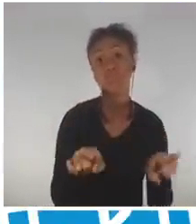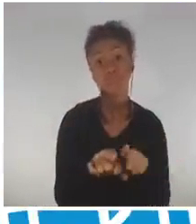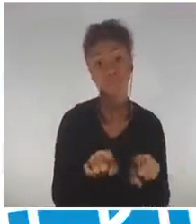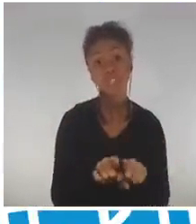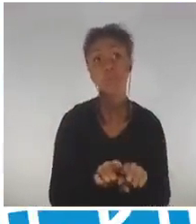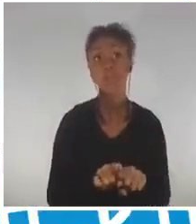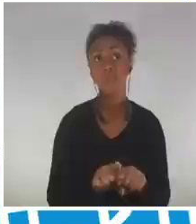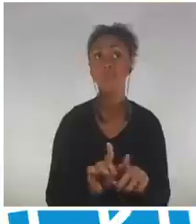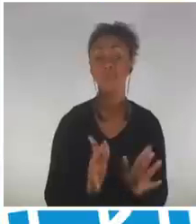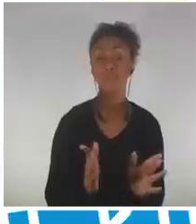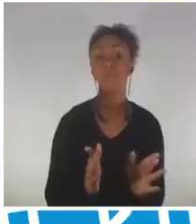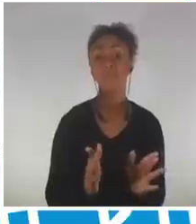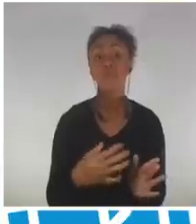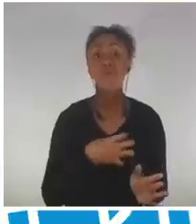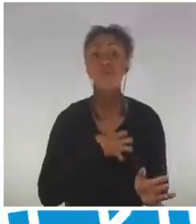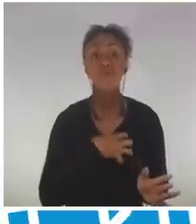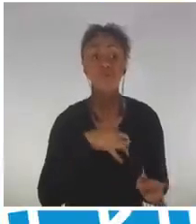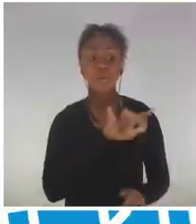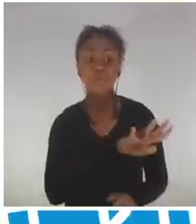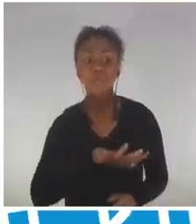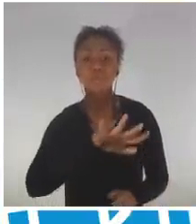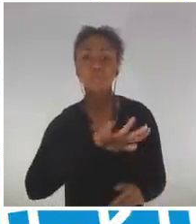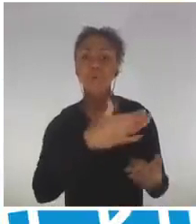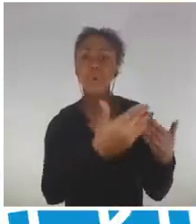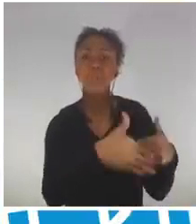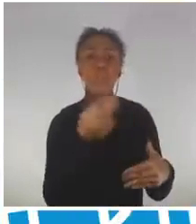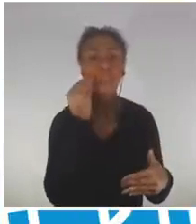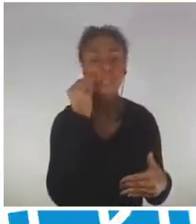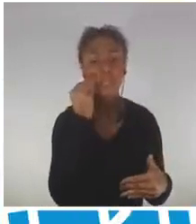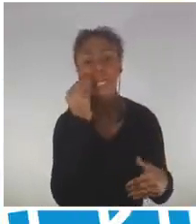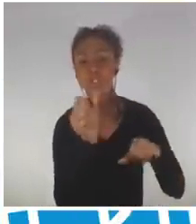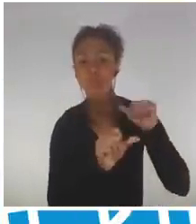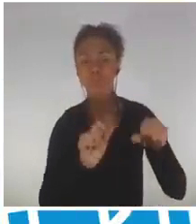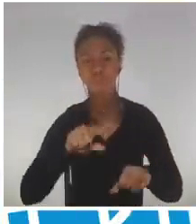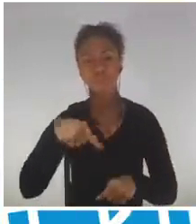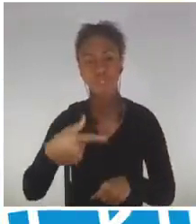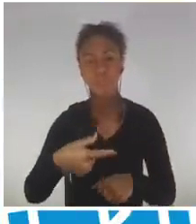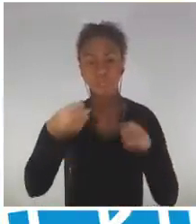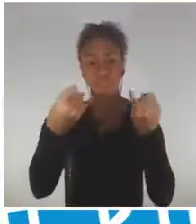modificações na formatação dos testes. Depois eu vou comentar um pouco mais sobre isso.